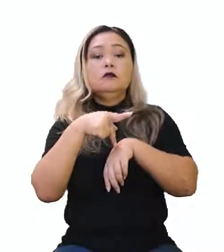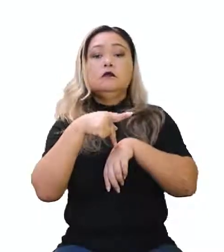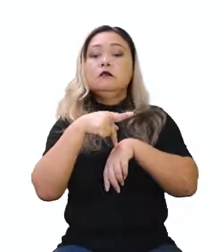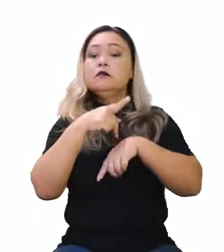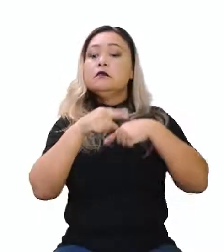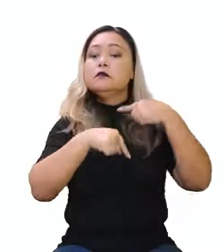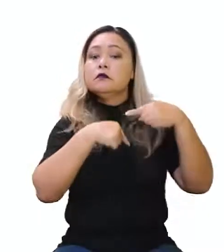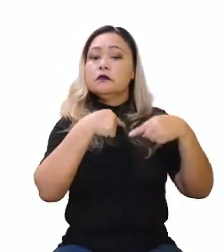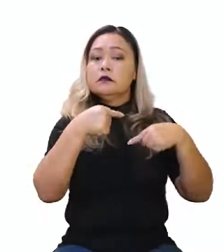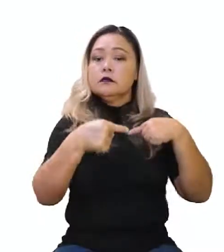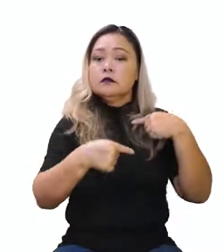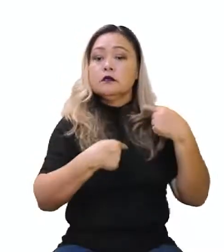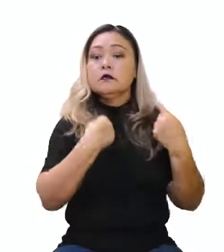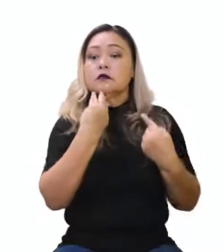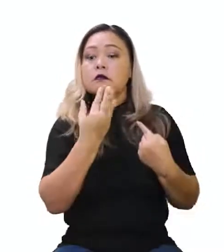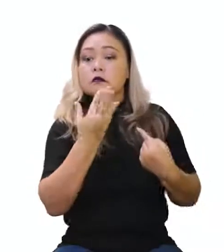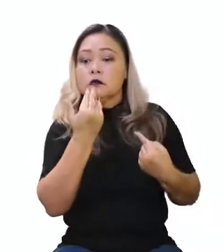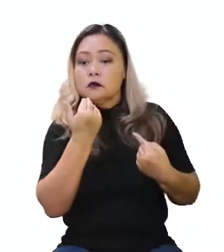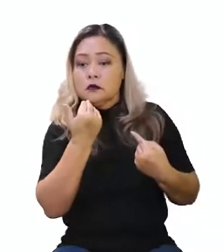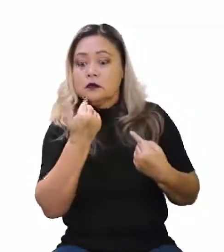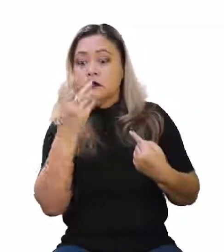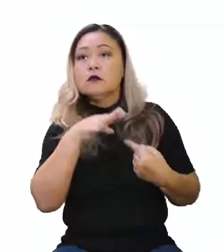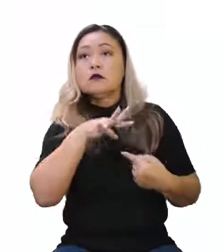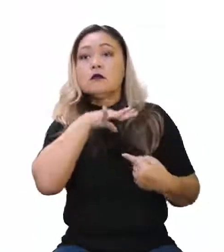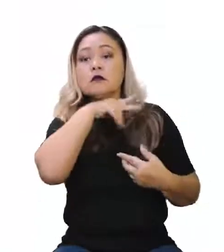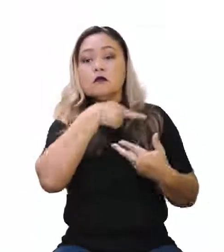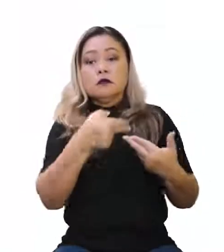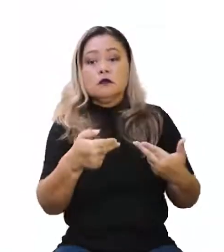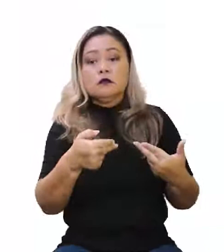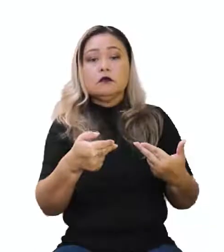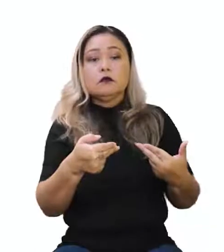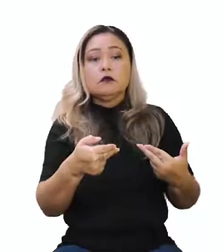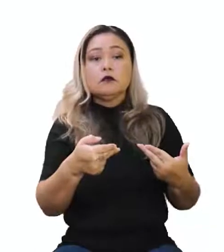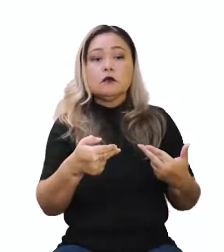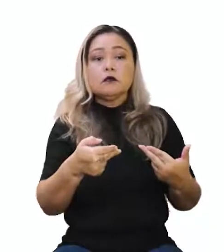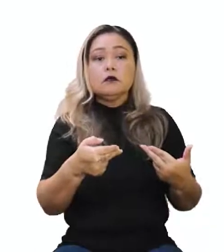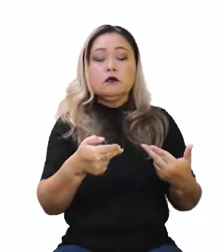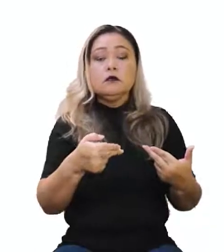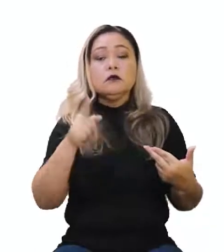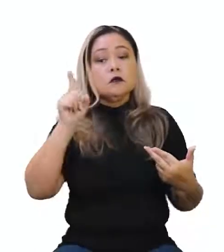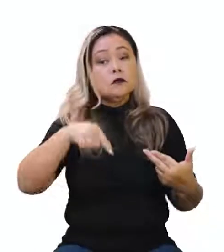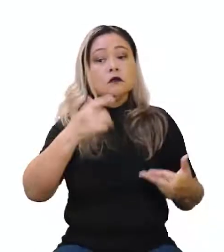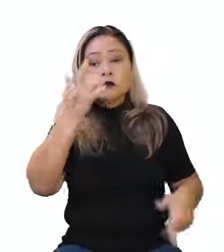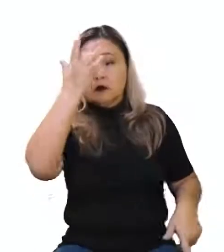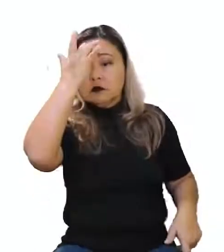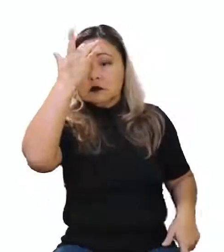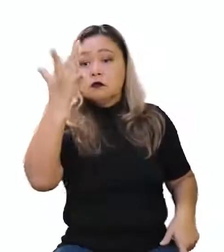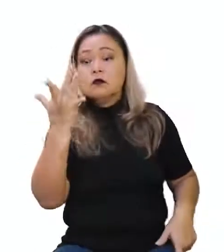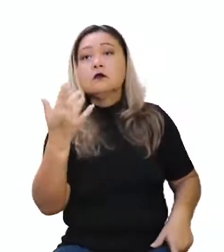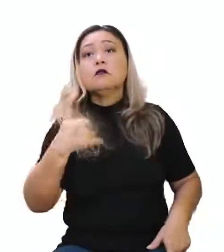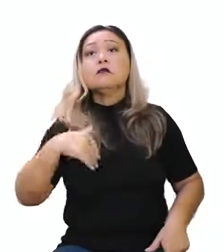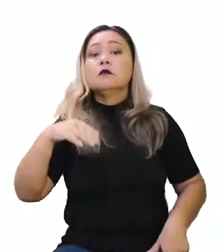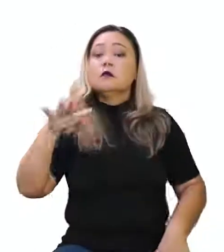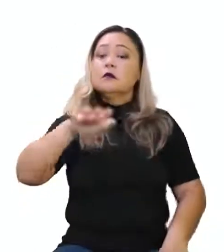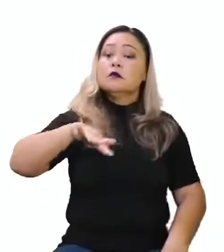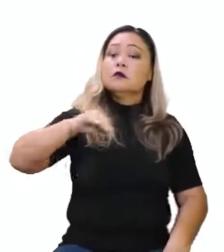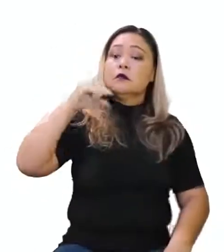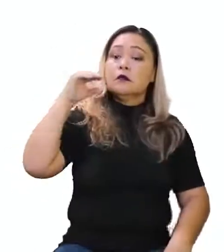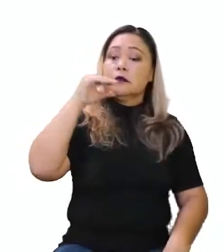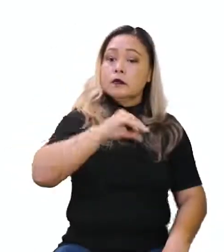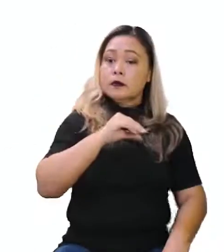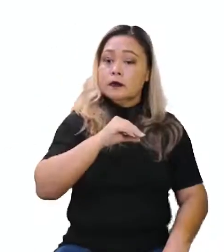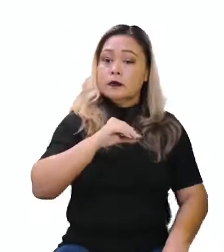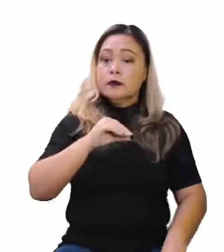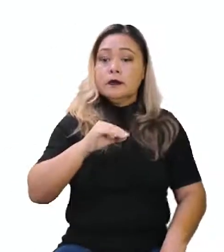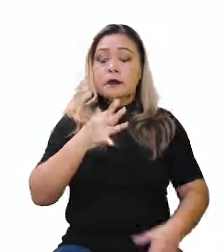O processo de alimentação desse animal, no entanto, sua criação é mais fácil em regiões quentes e